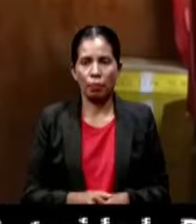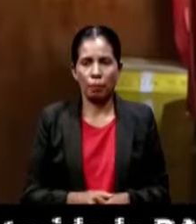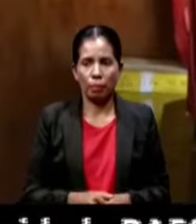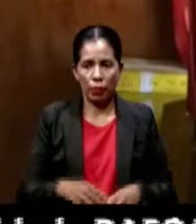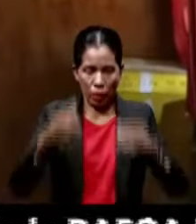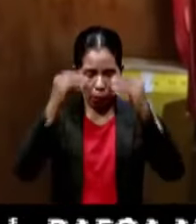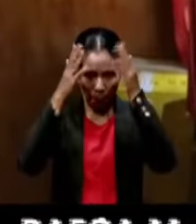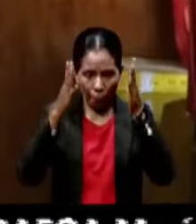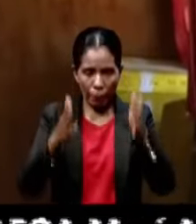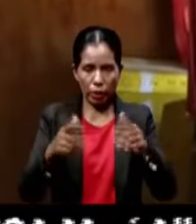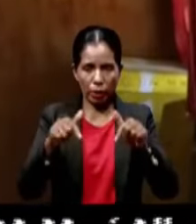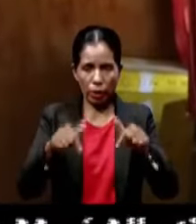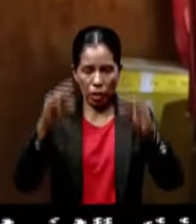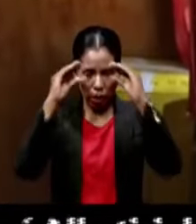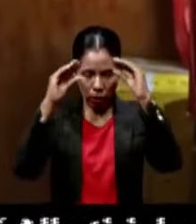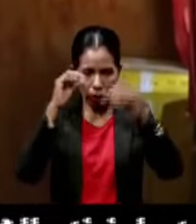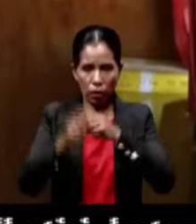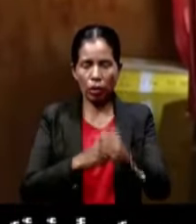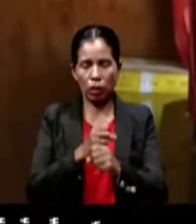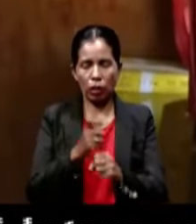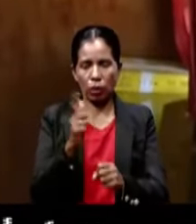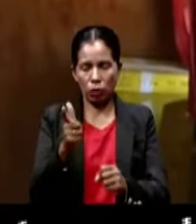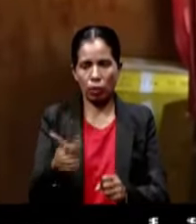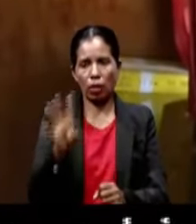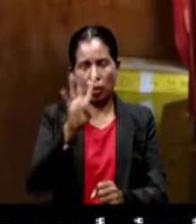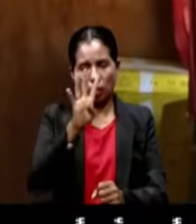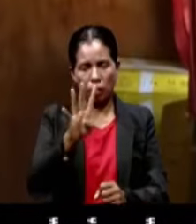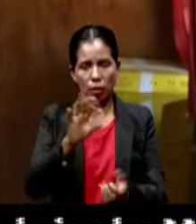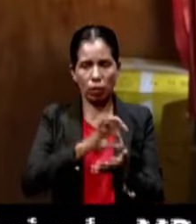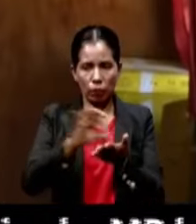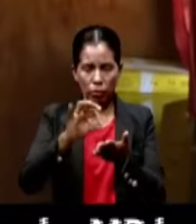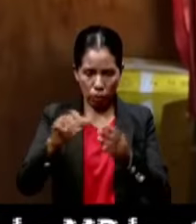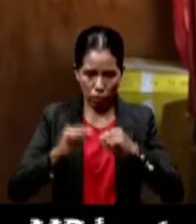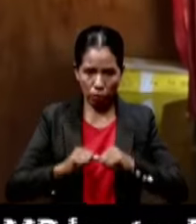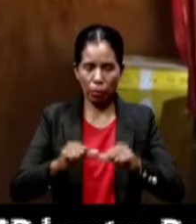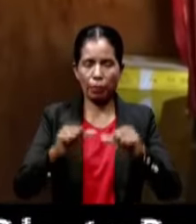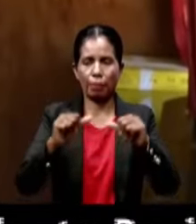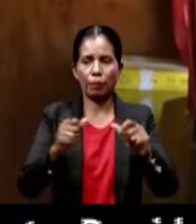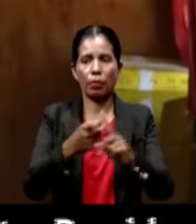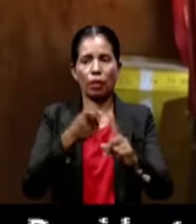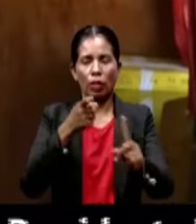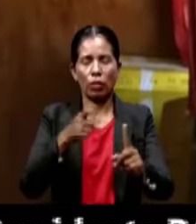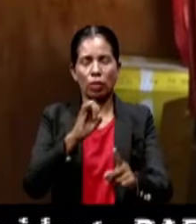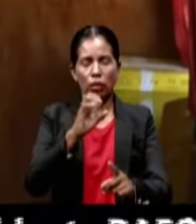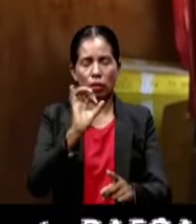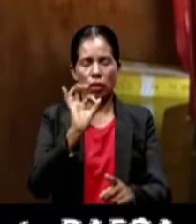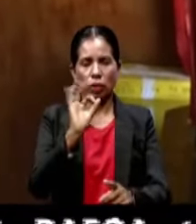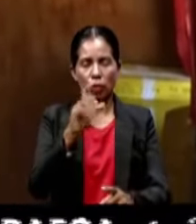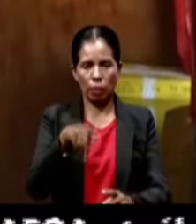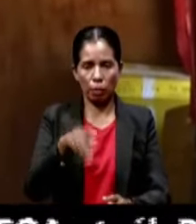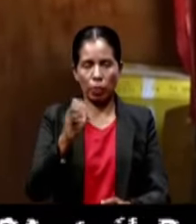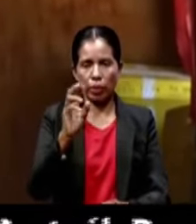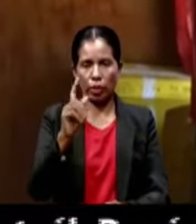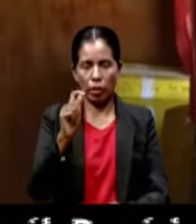Professor Sira nebe maki ihane hanorin durante tina ruan operasi hak, iha formação, continuação, lihusi improrepen ini ane, senafatin